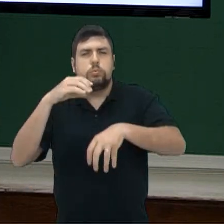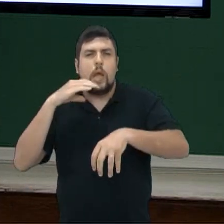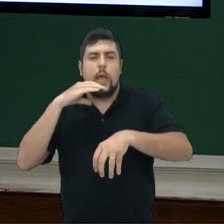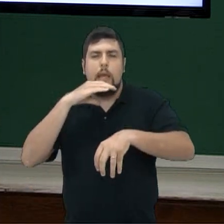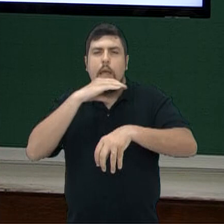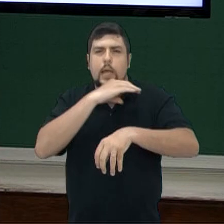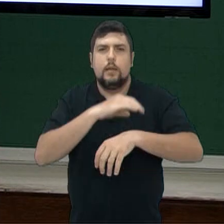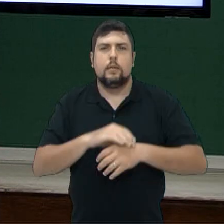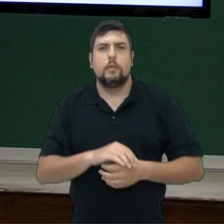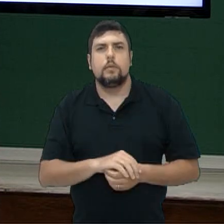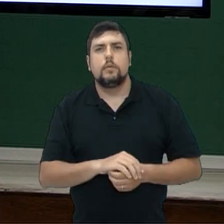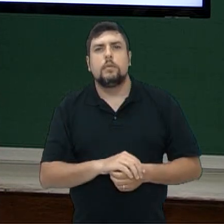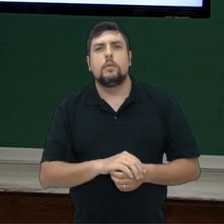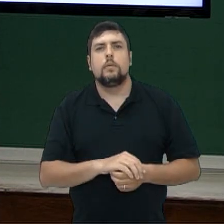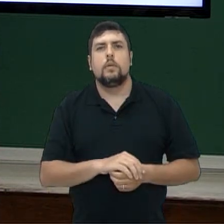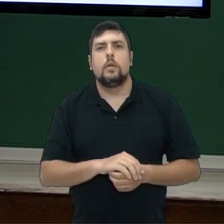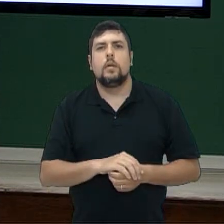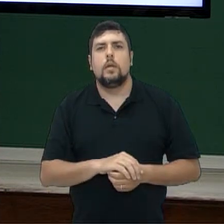né,